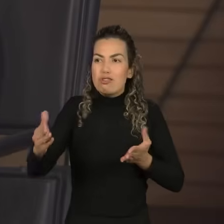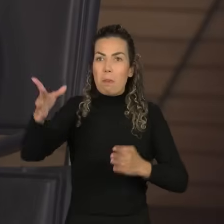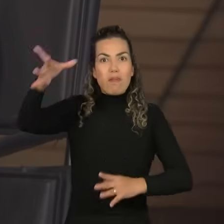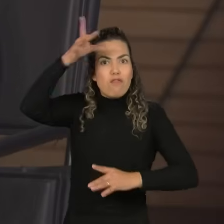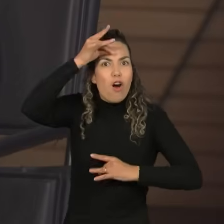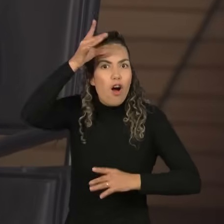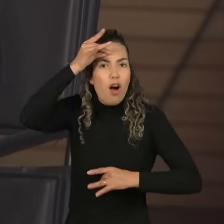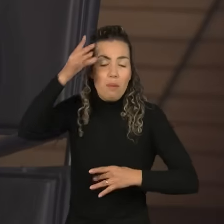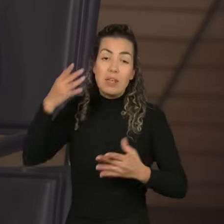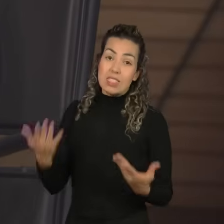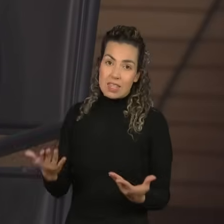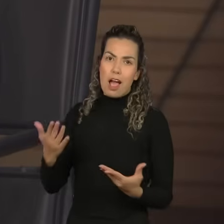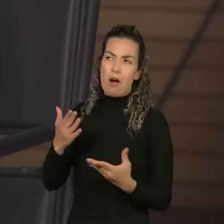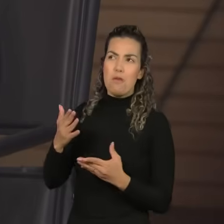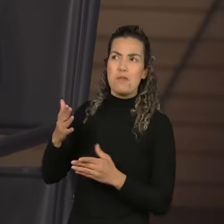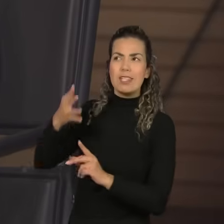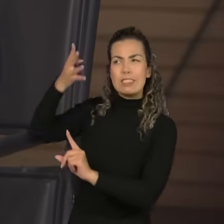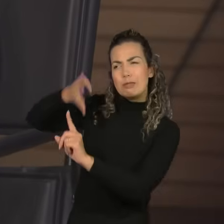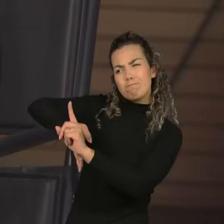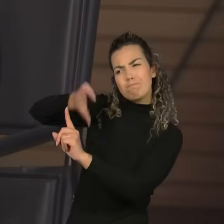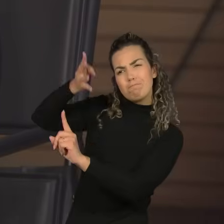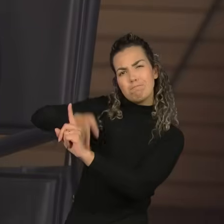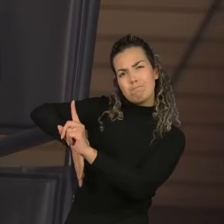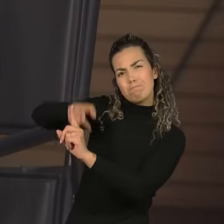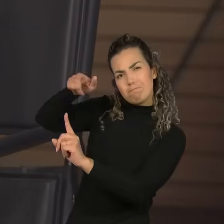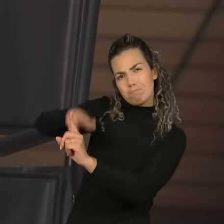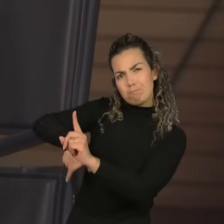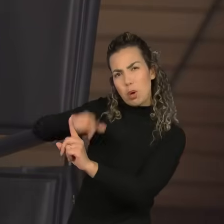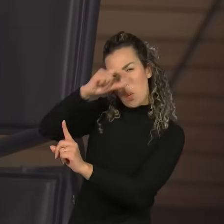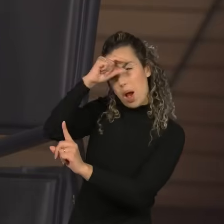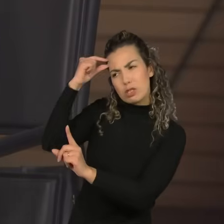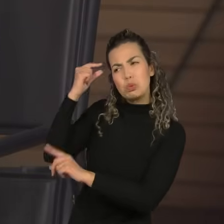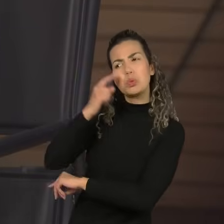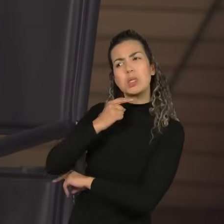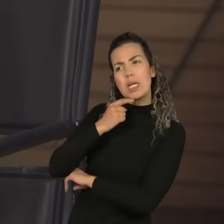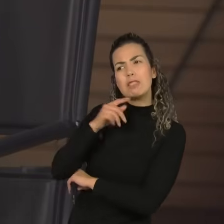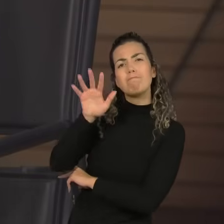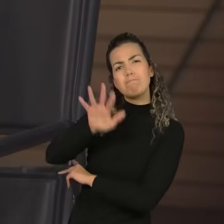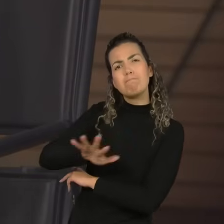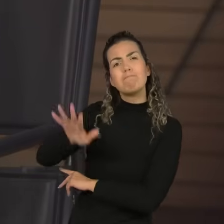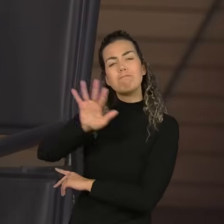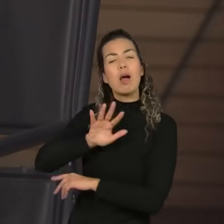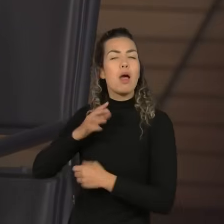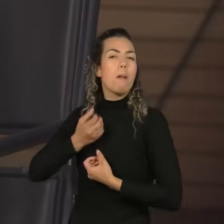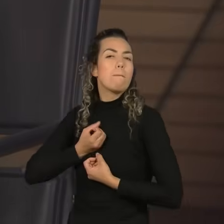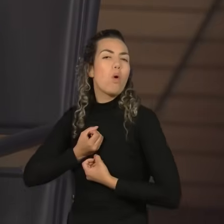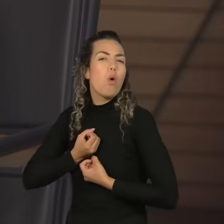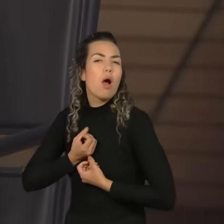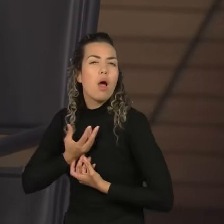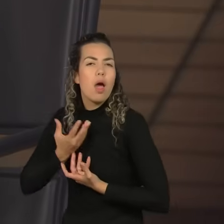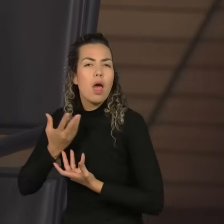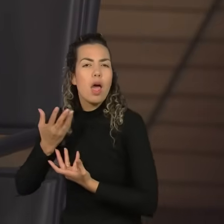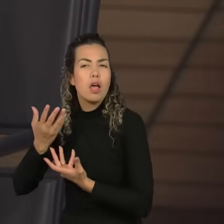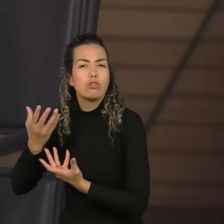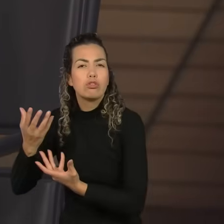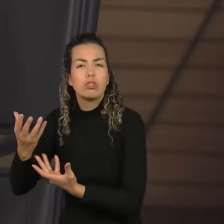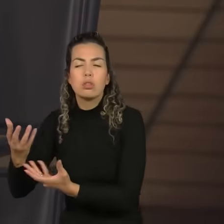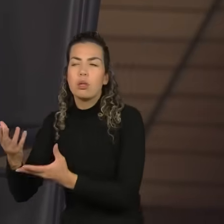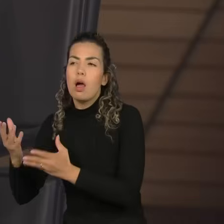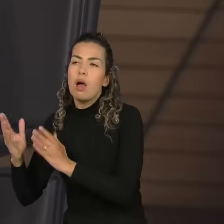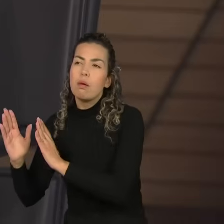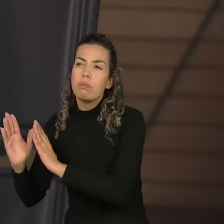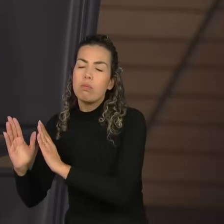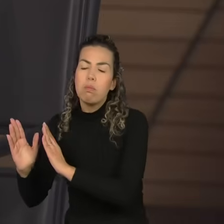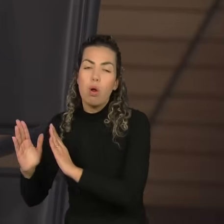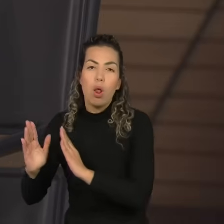que a gente pode fazer do Cazuza é esta leitura de uma poética atravessada fortemente